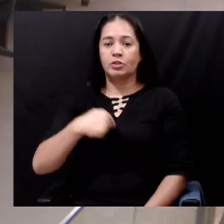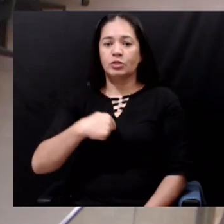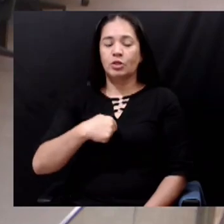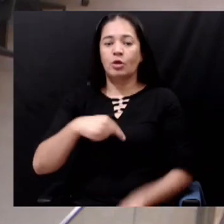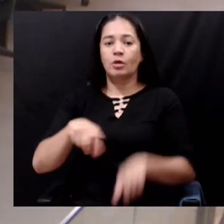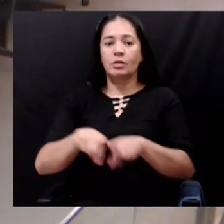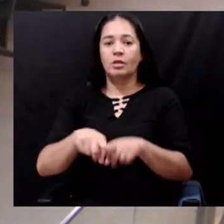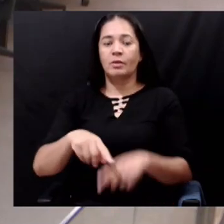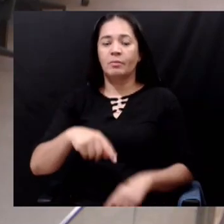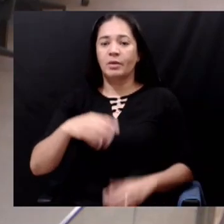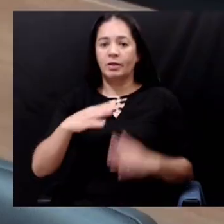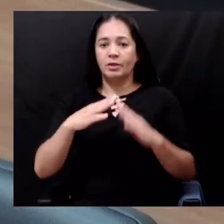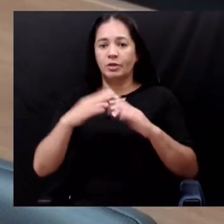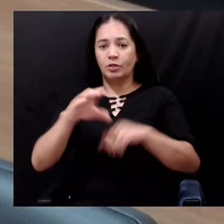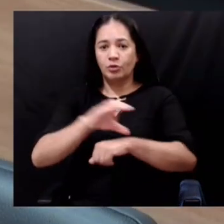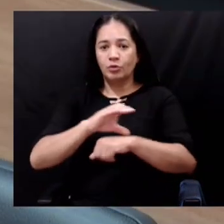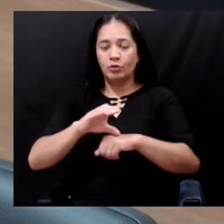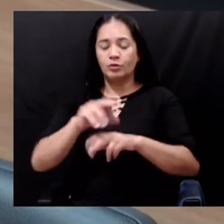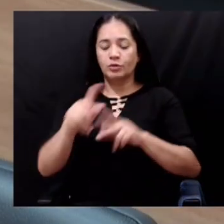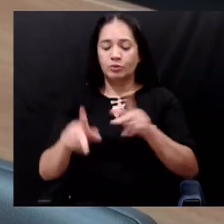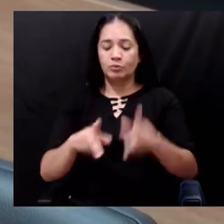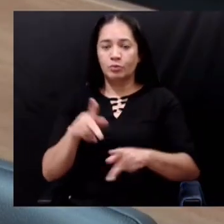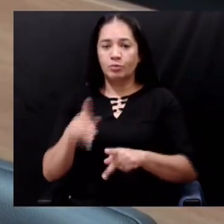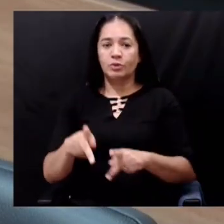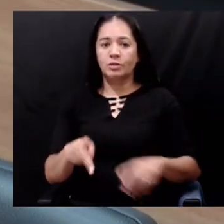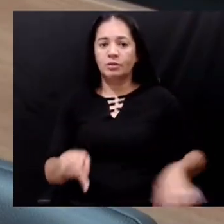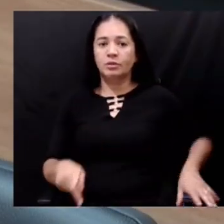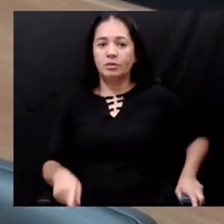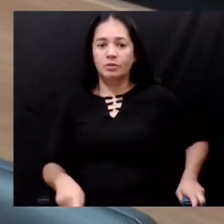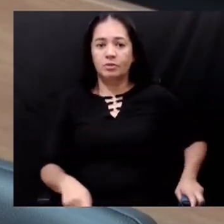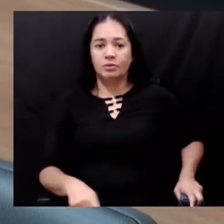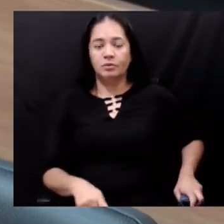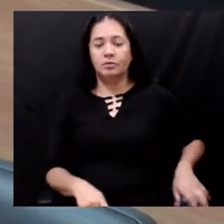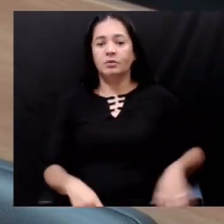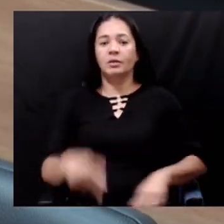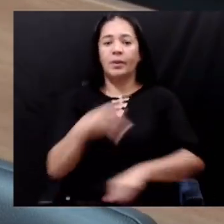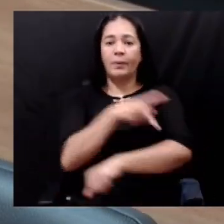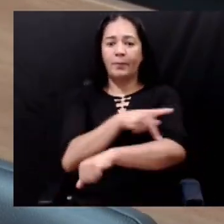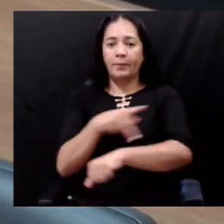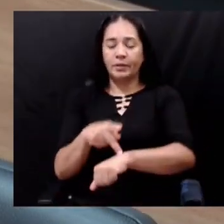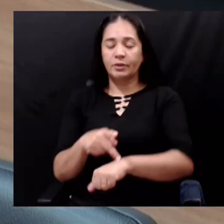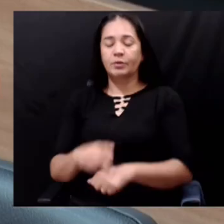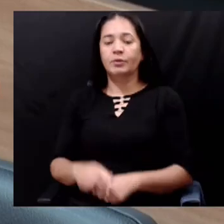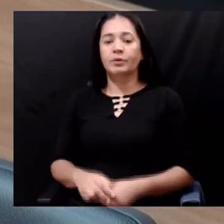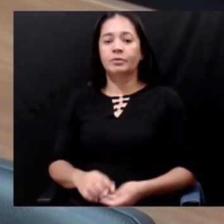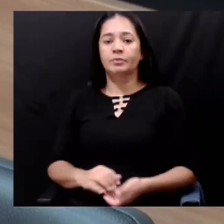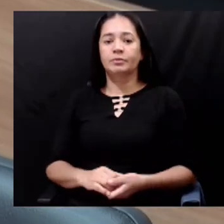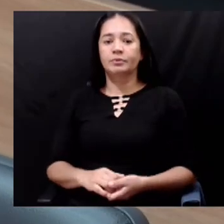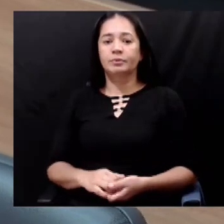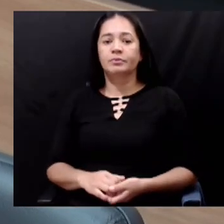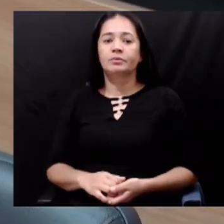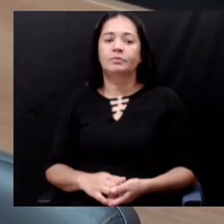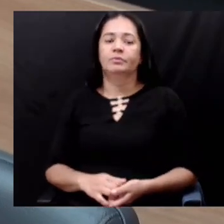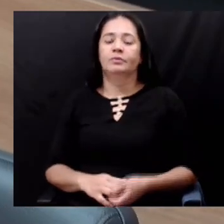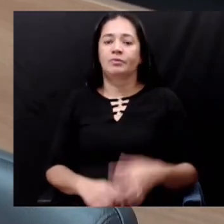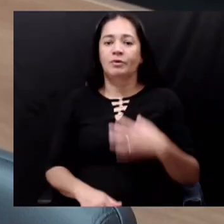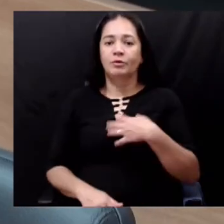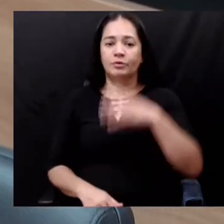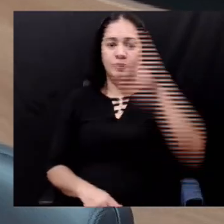cursinho popular. Sou pedagoga e é uma honra estar aqui te ouvindo.